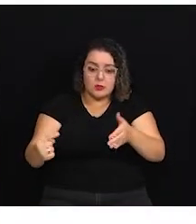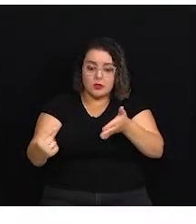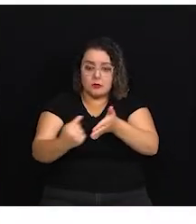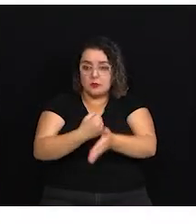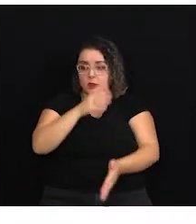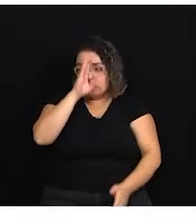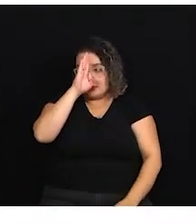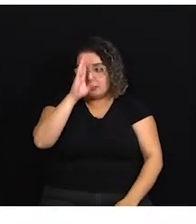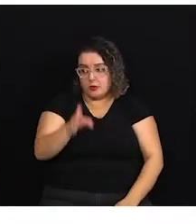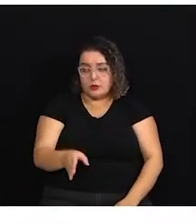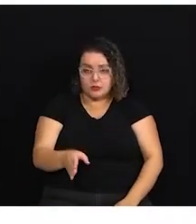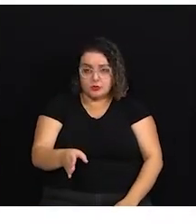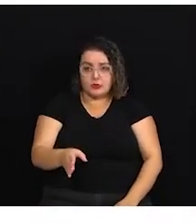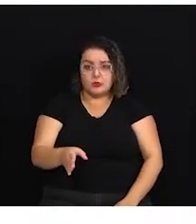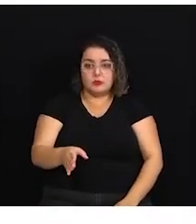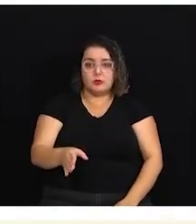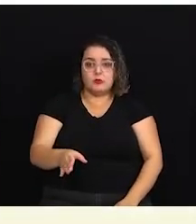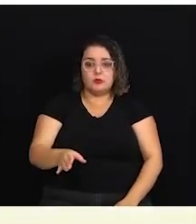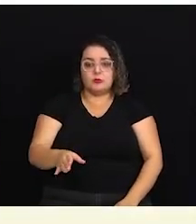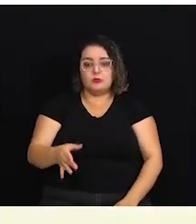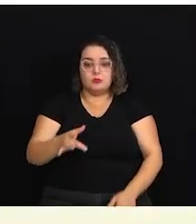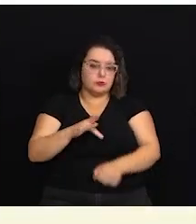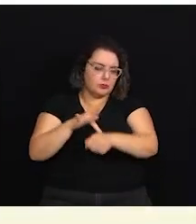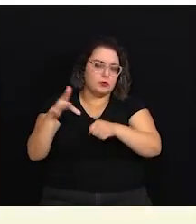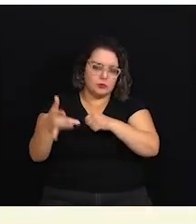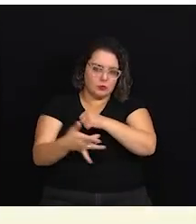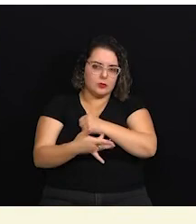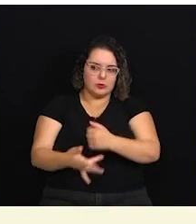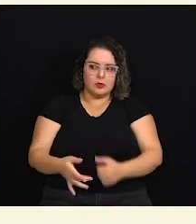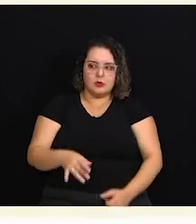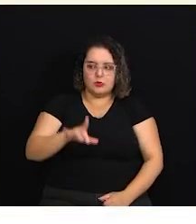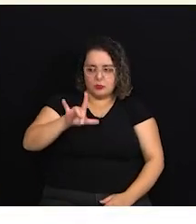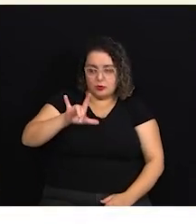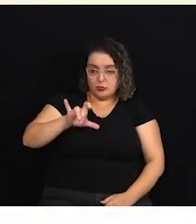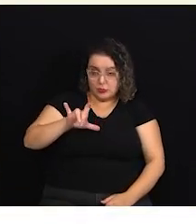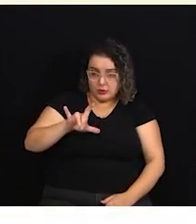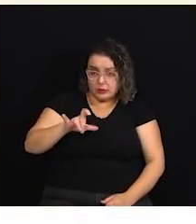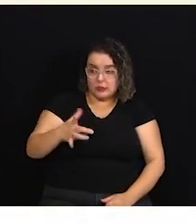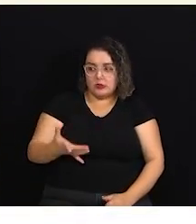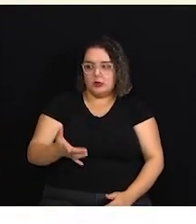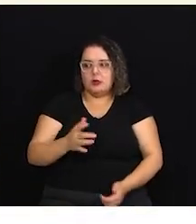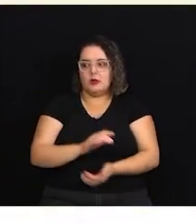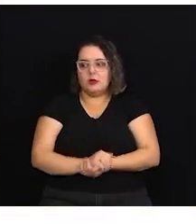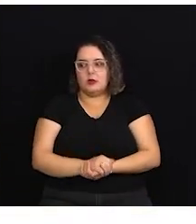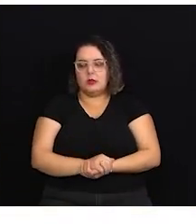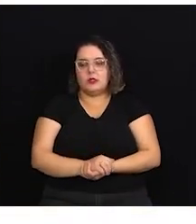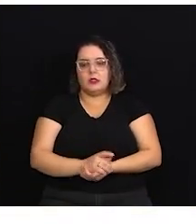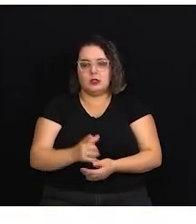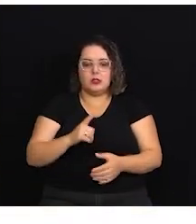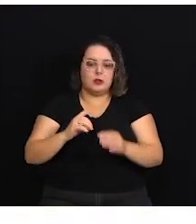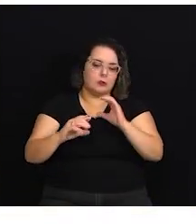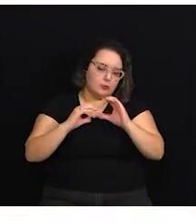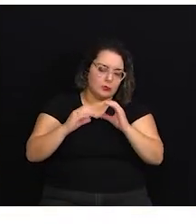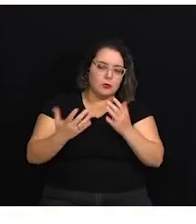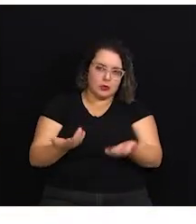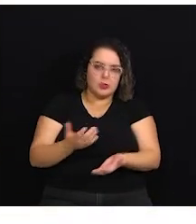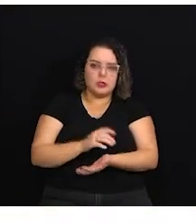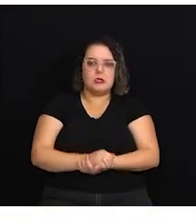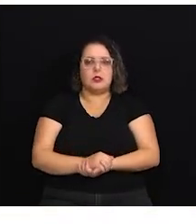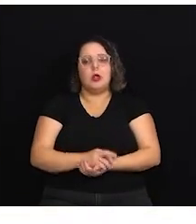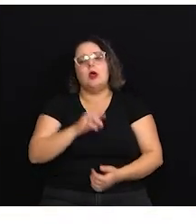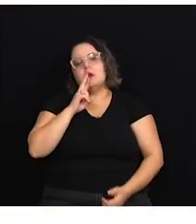fazem perguntas diretamente na minha página do do do insta né no Instagram tal tem um canal de comunicação